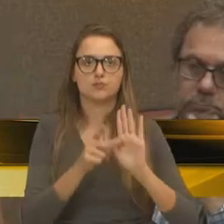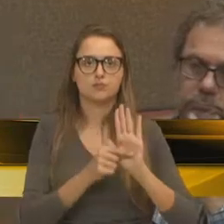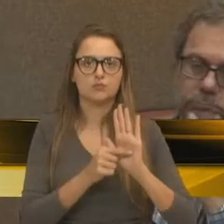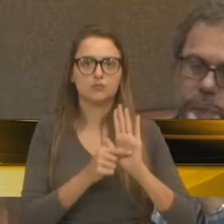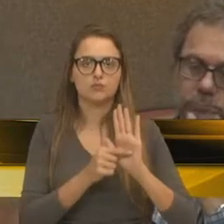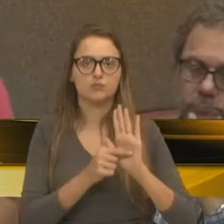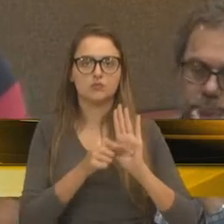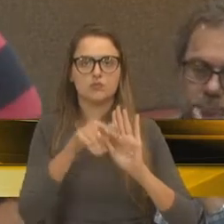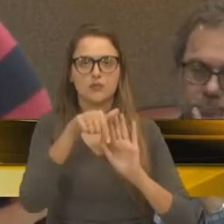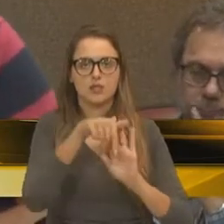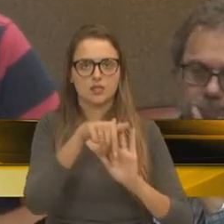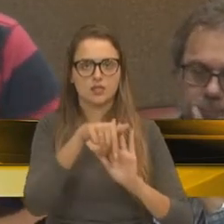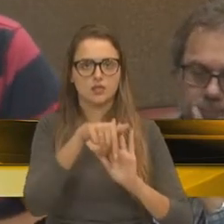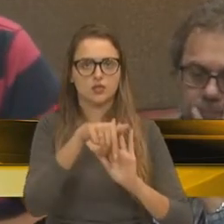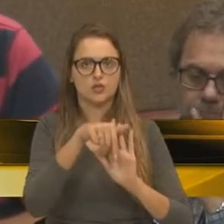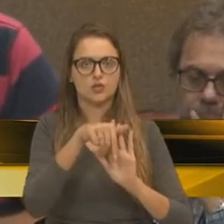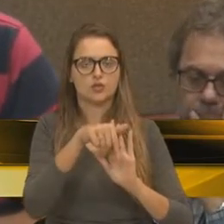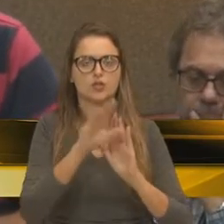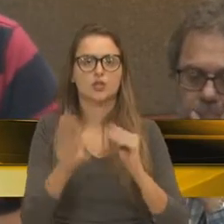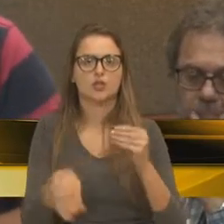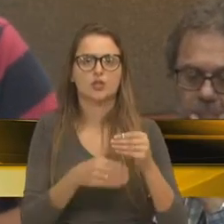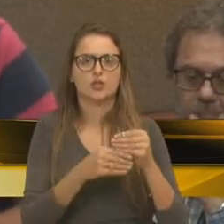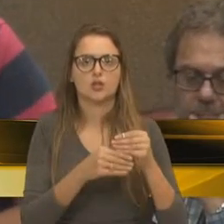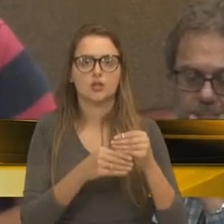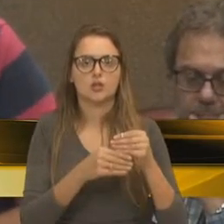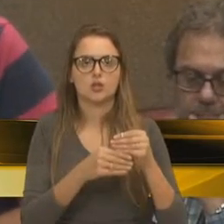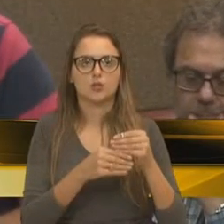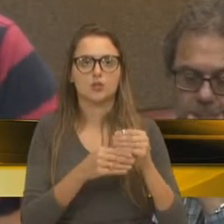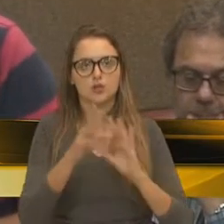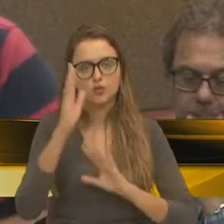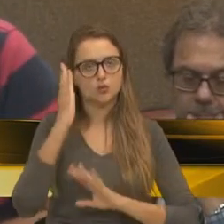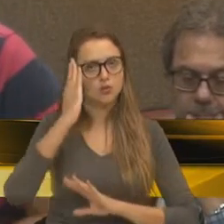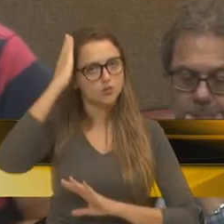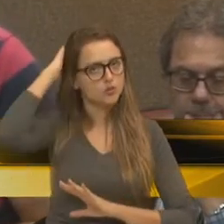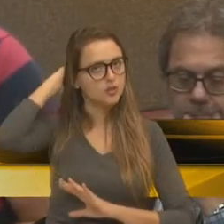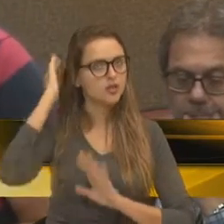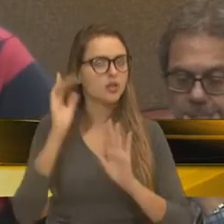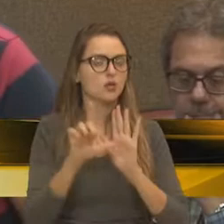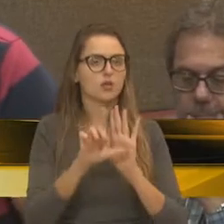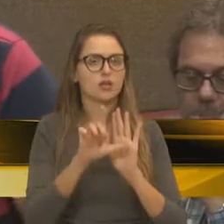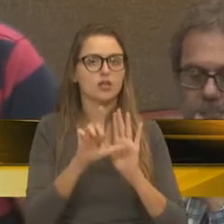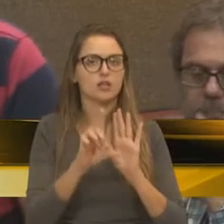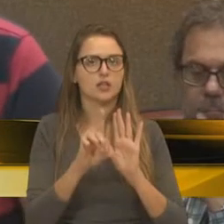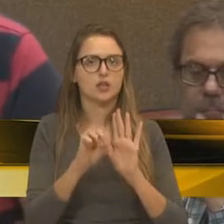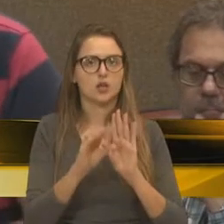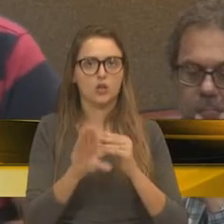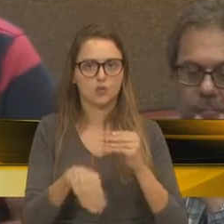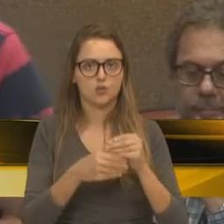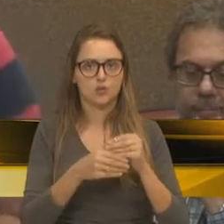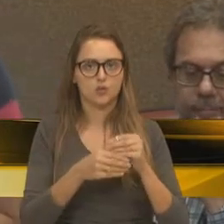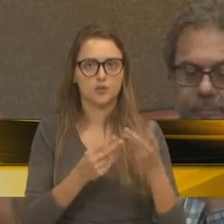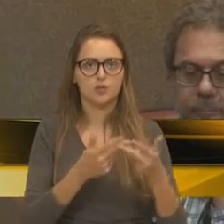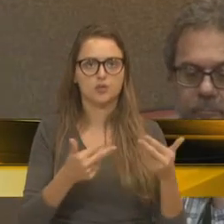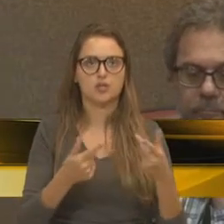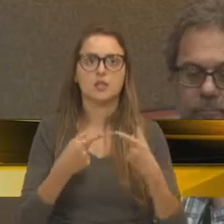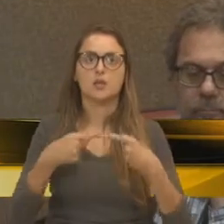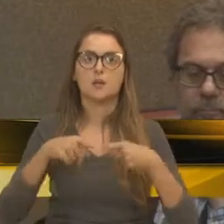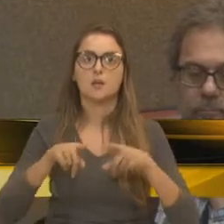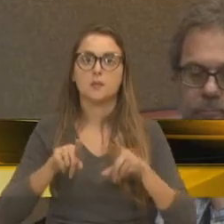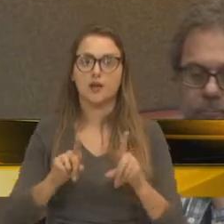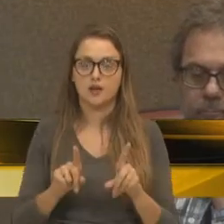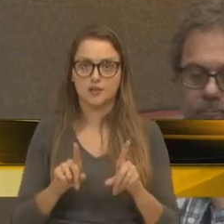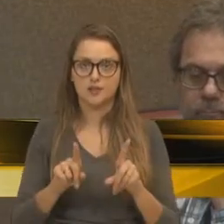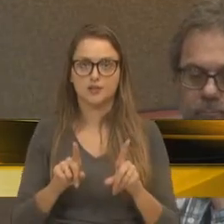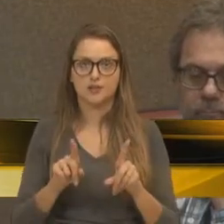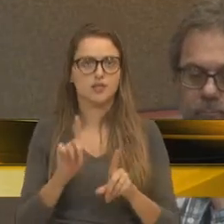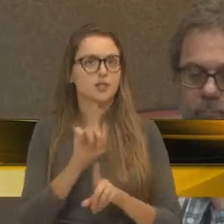7º acrescenta a o prefeito na ldb ó mas ele suprime ele